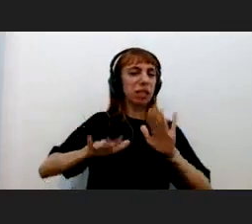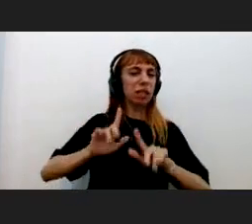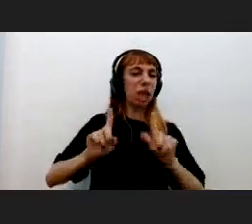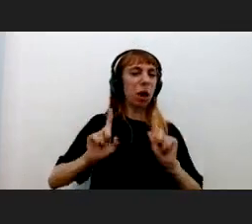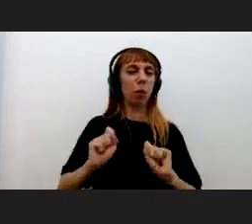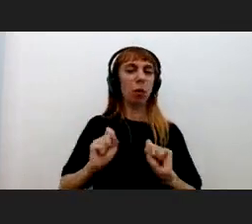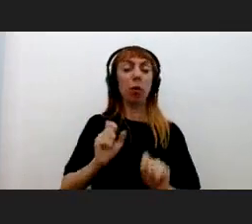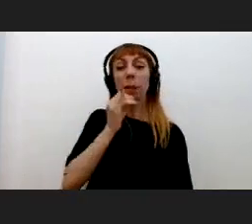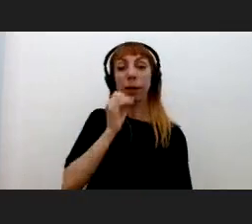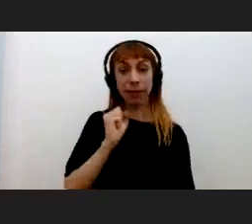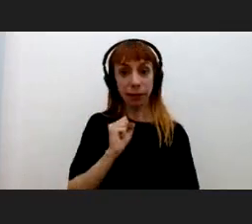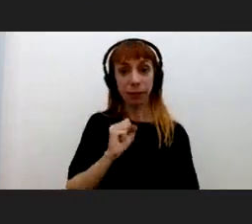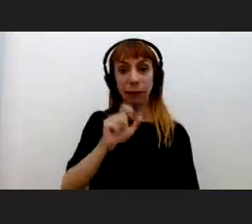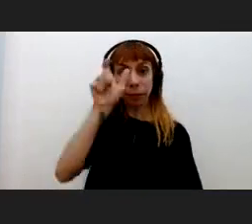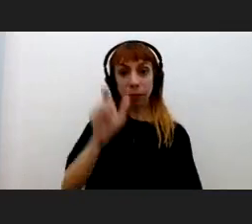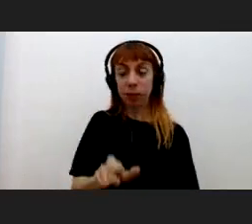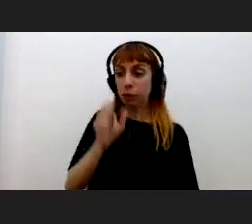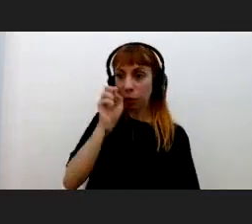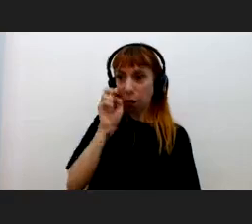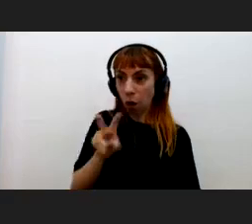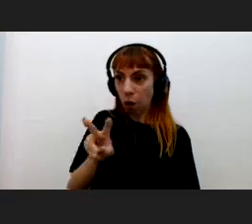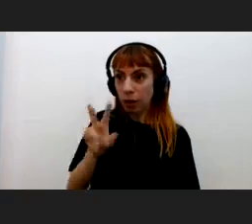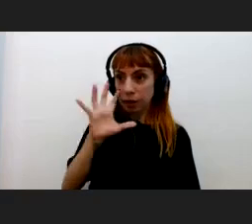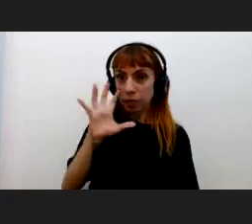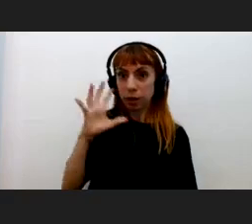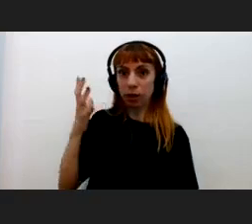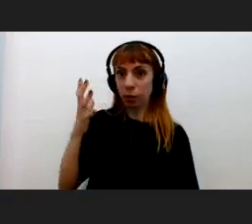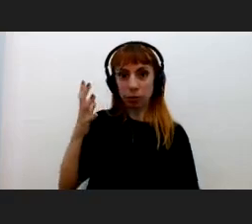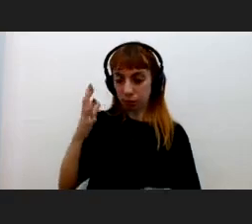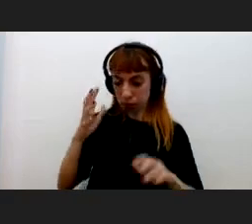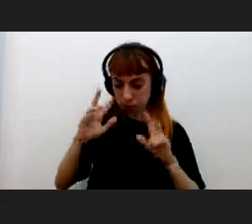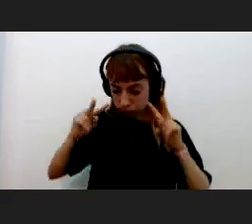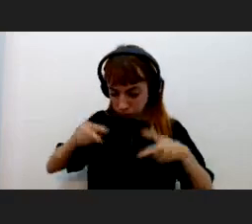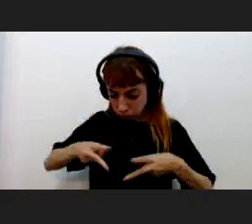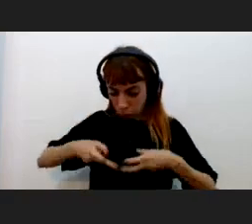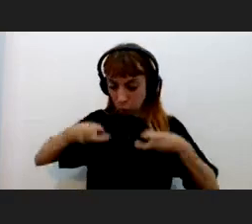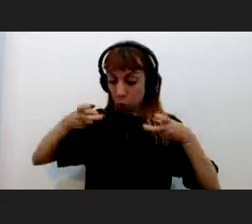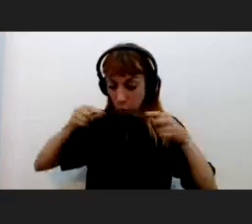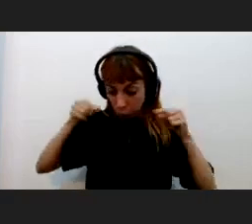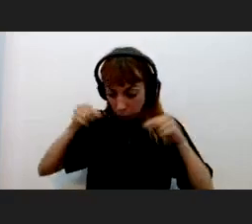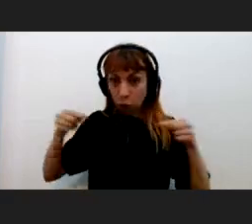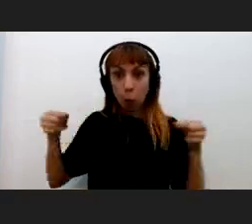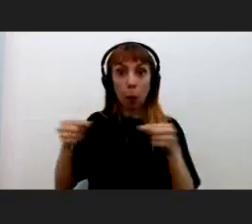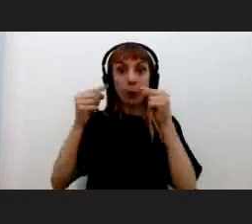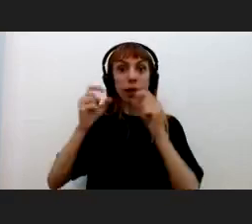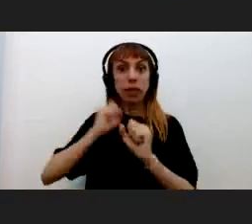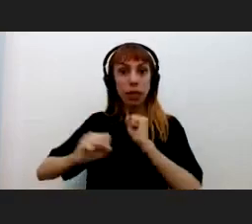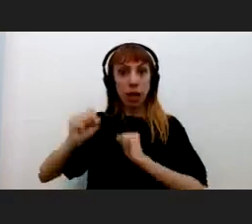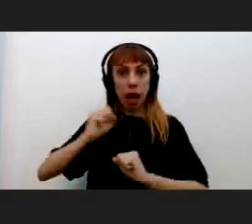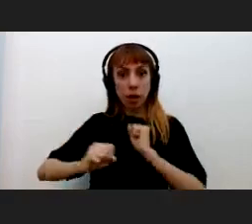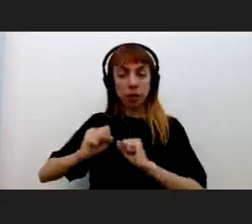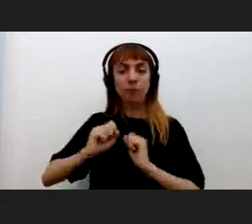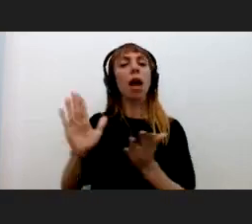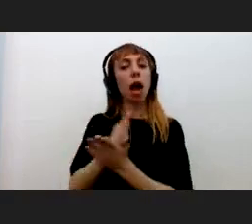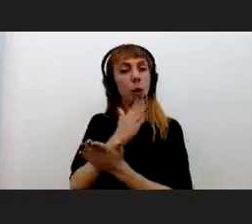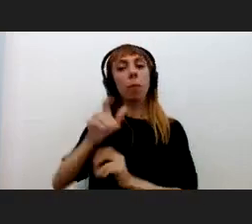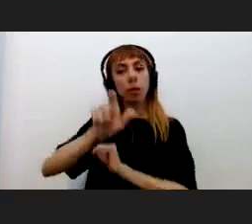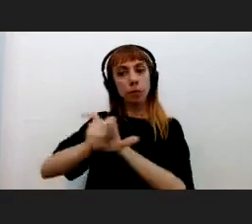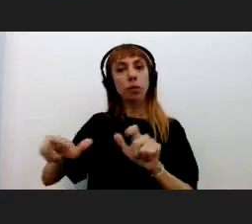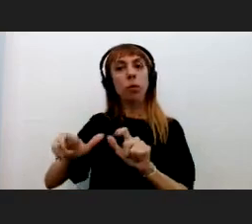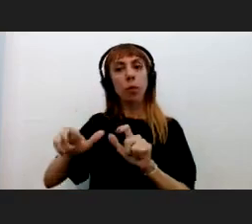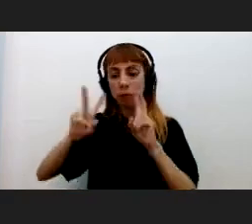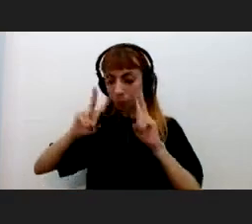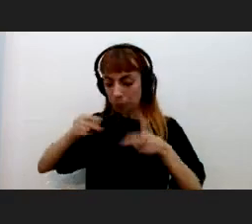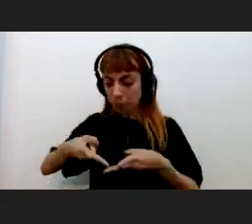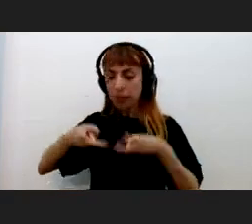foi um quadro de ansiedade. Algumas pessoas fazem esse tipo de elaboração, mas outras não chegam